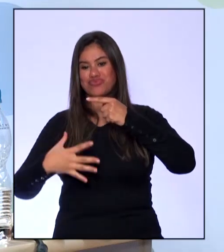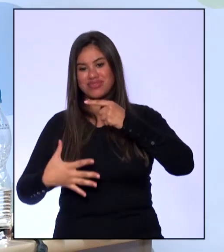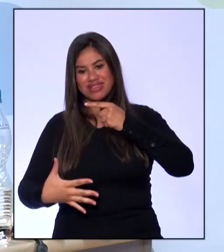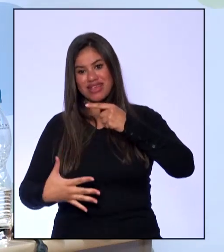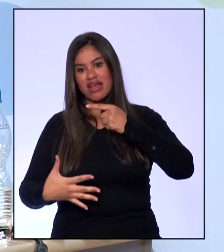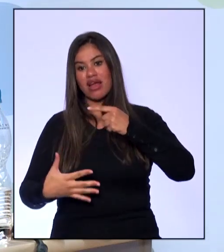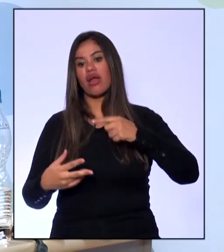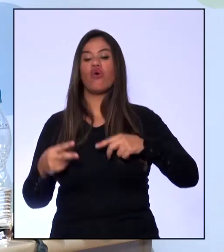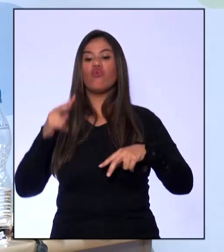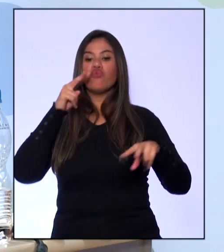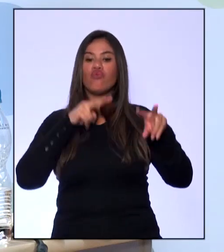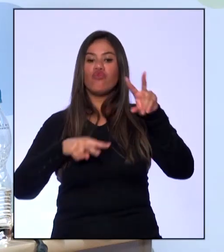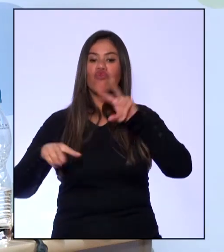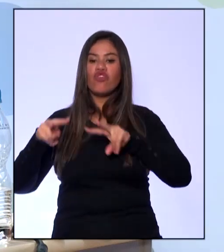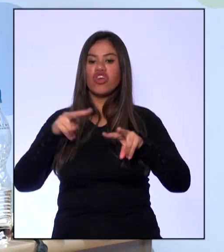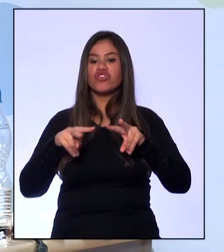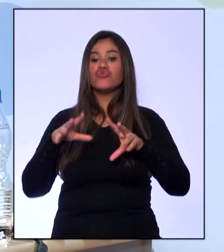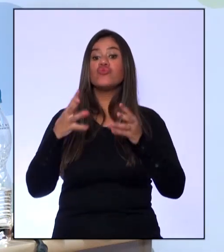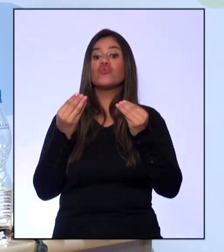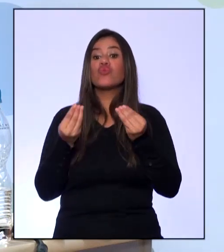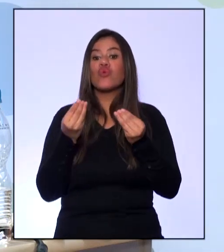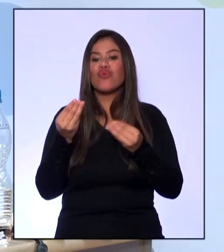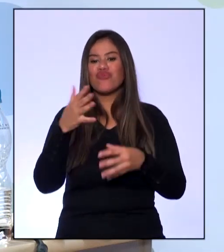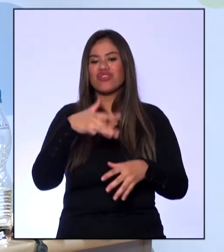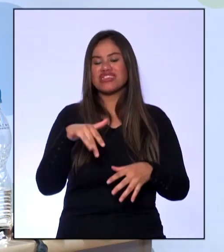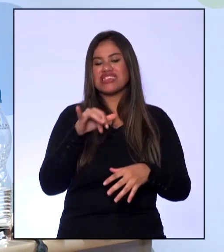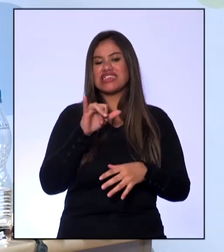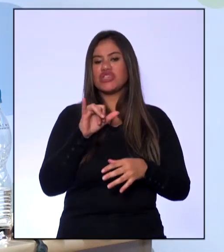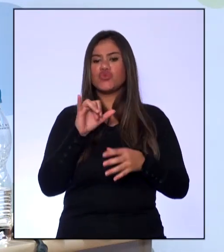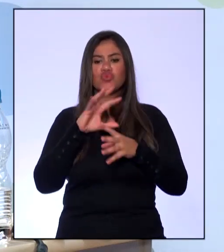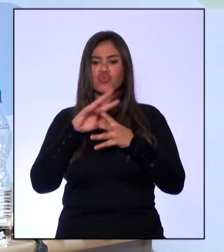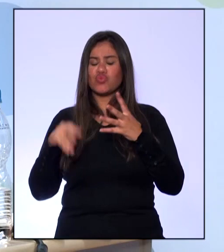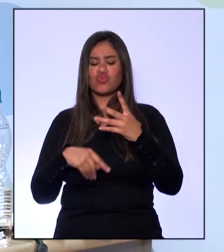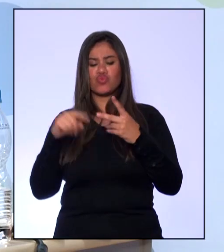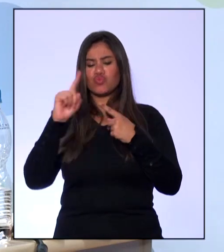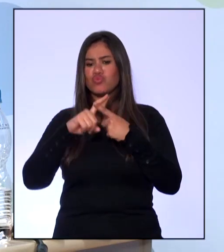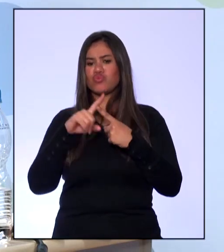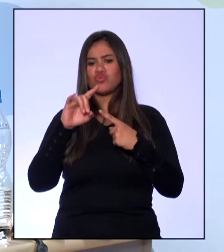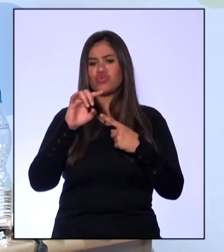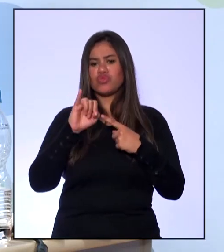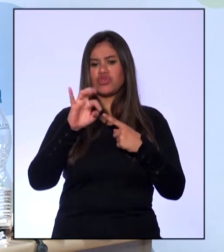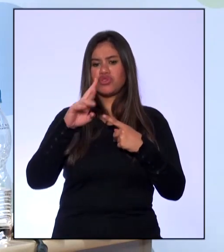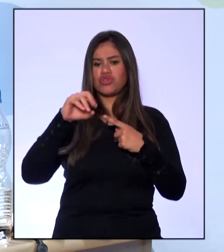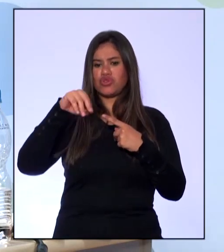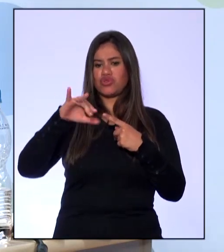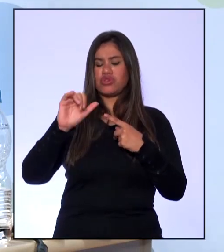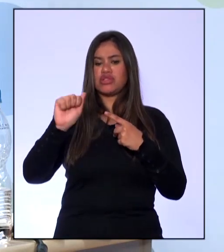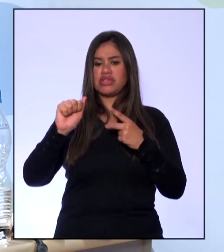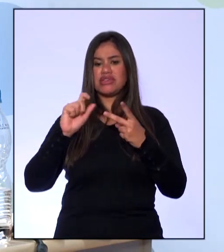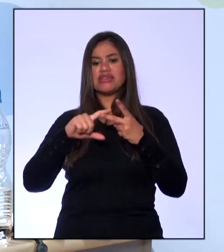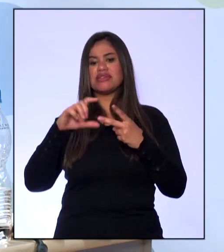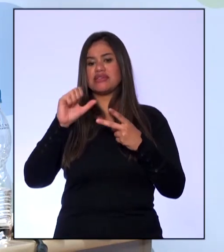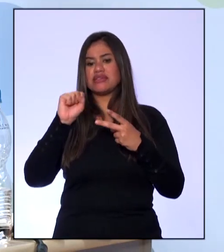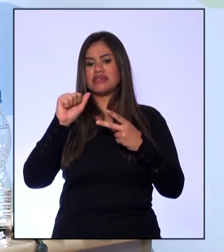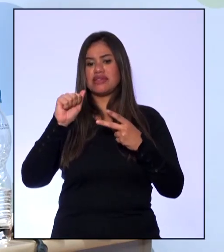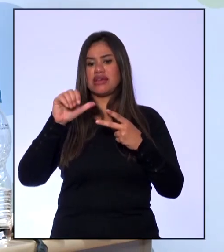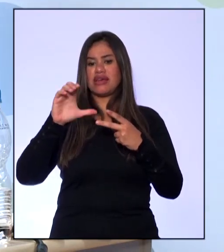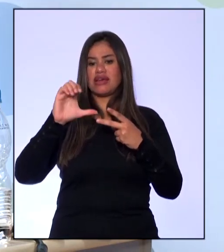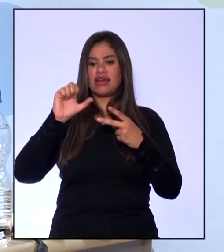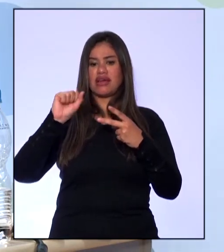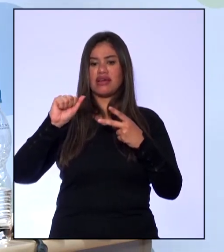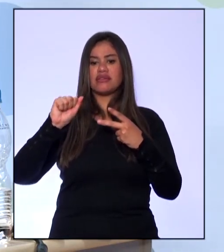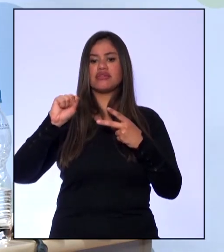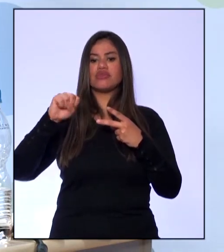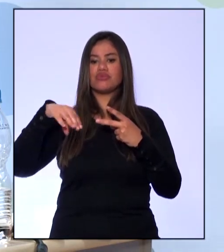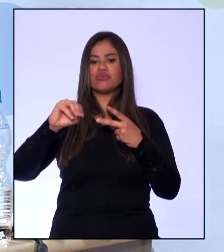teor de ironia, sarcasmo e humor que, às vezes, passa da barreira do respeito. Então, a gente tem que tomar muito